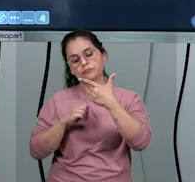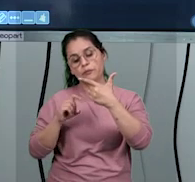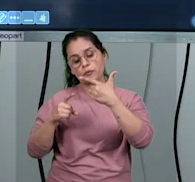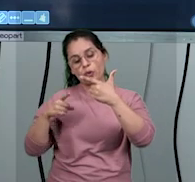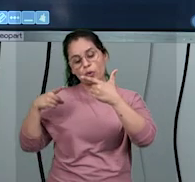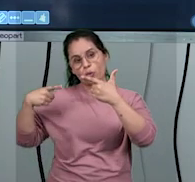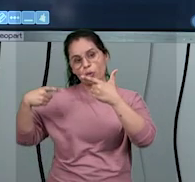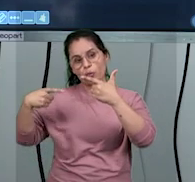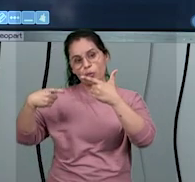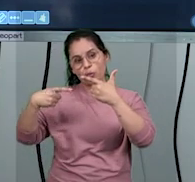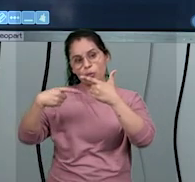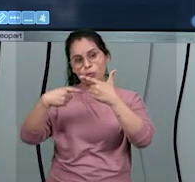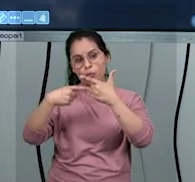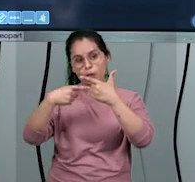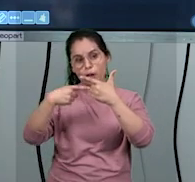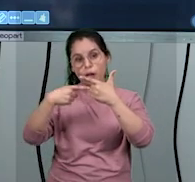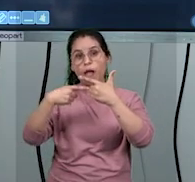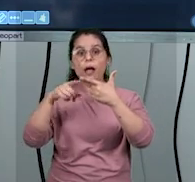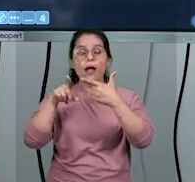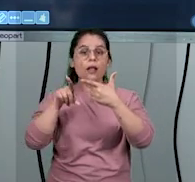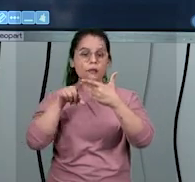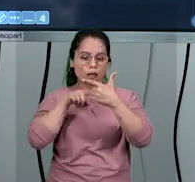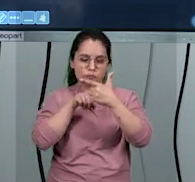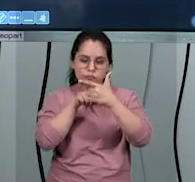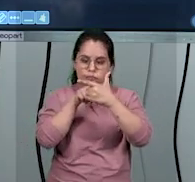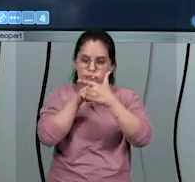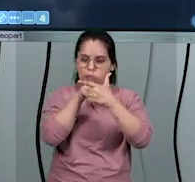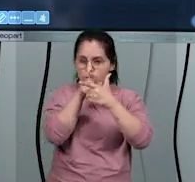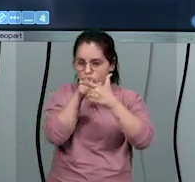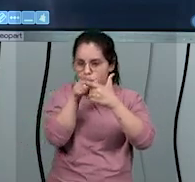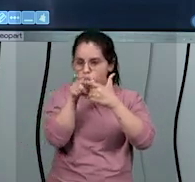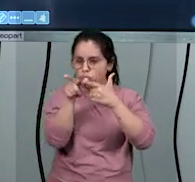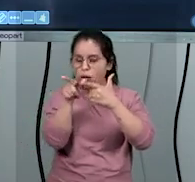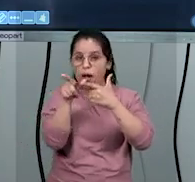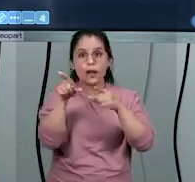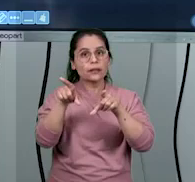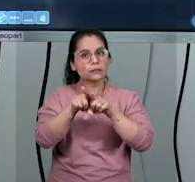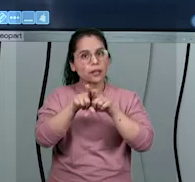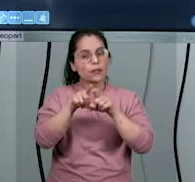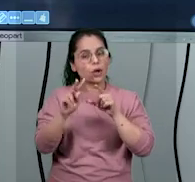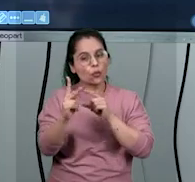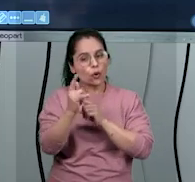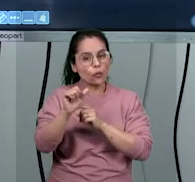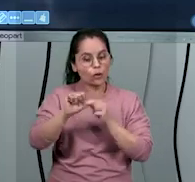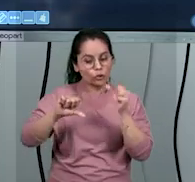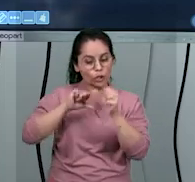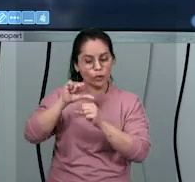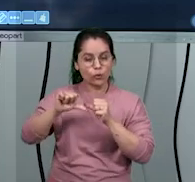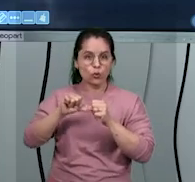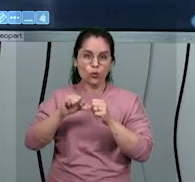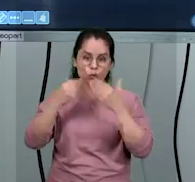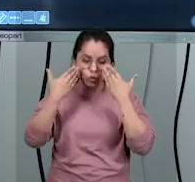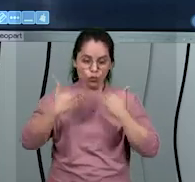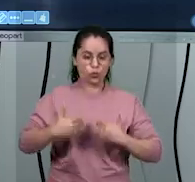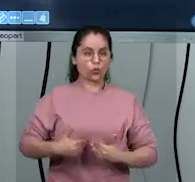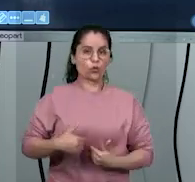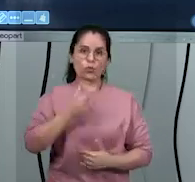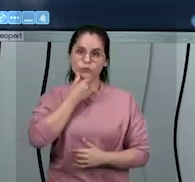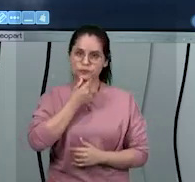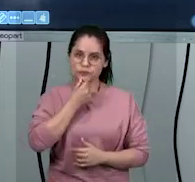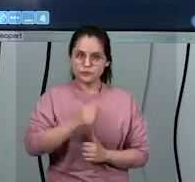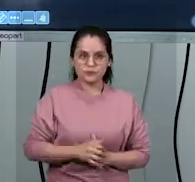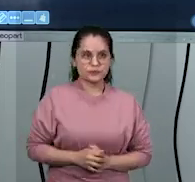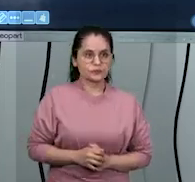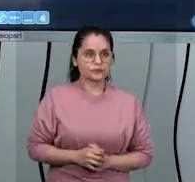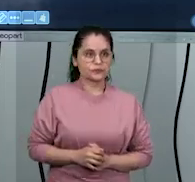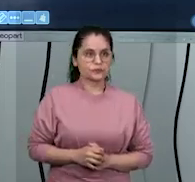também vão produzir esses hormônios que modificam a aparência física da pessoa, aqui no caso do homem.